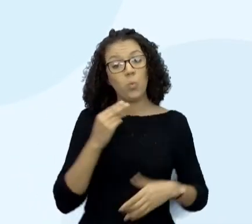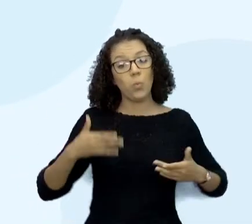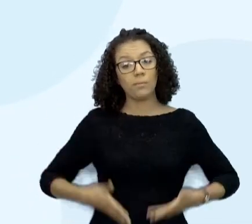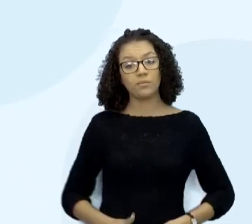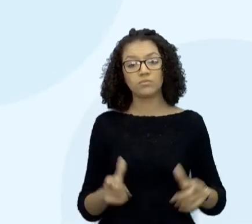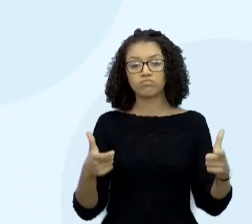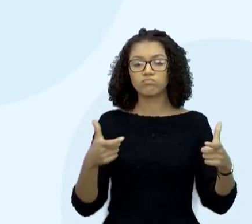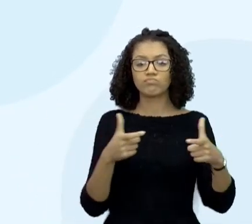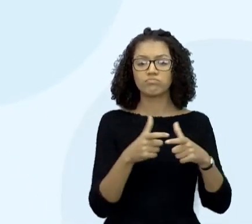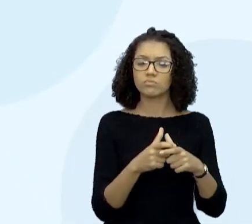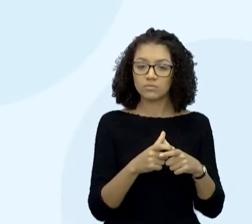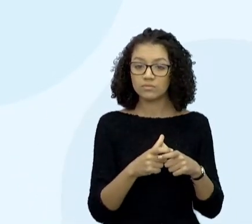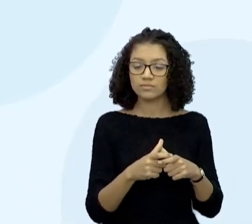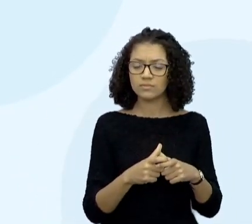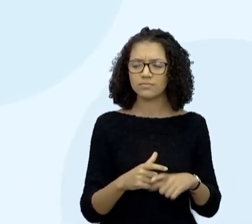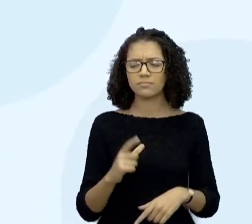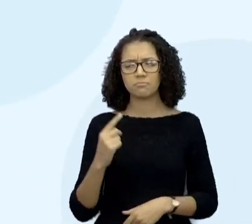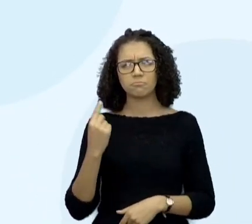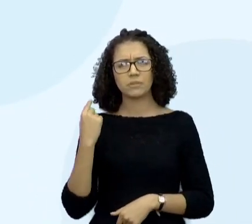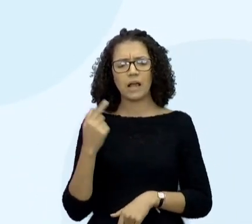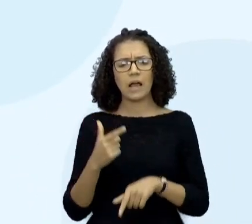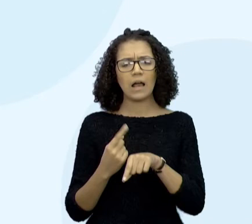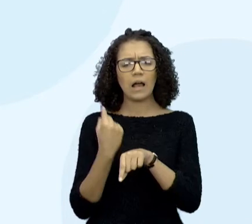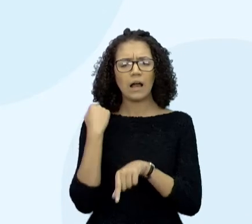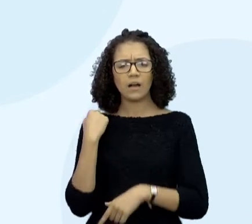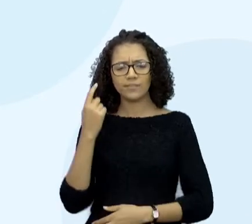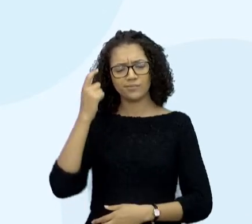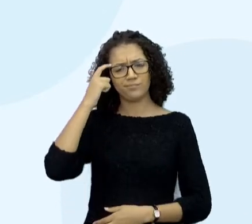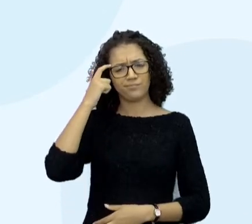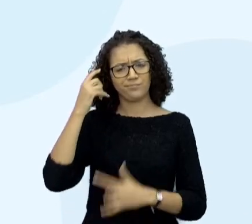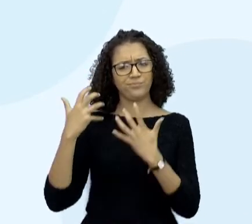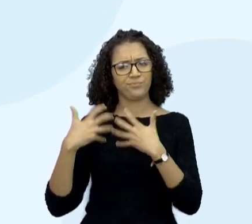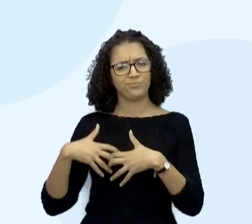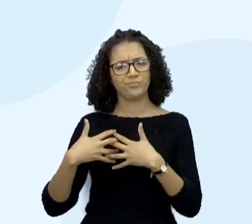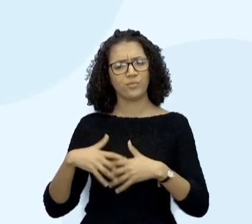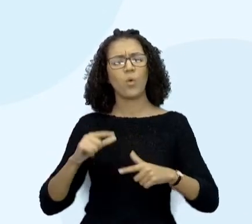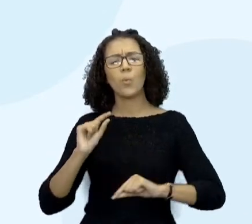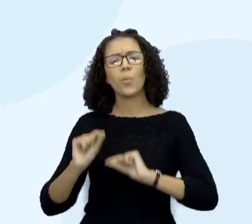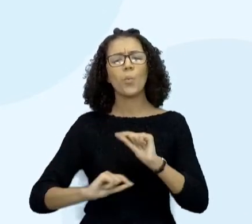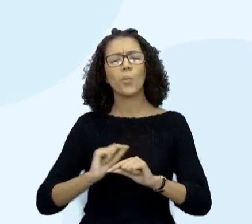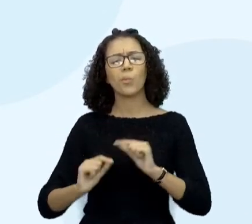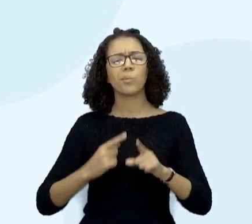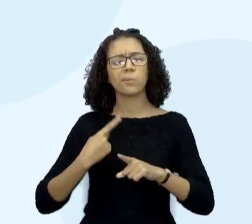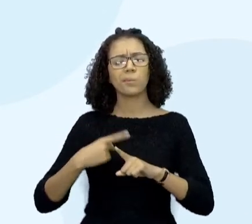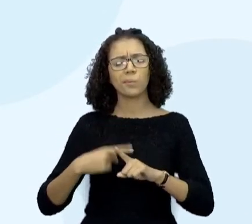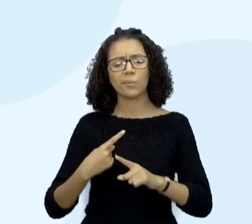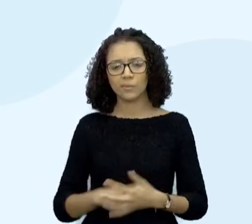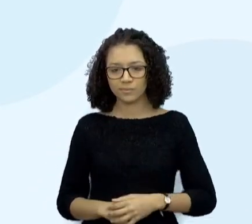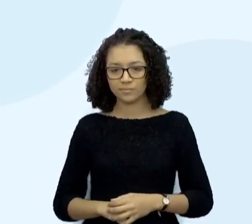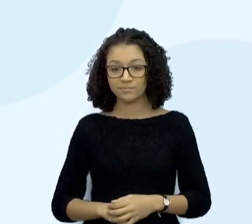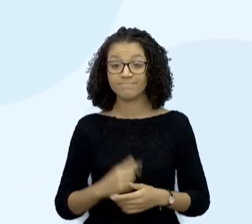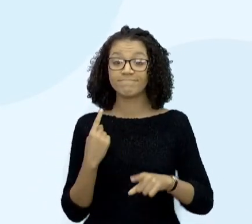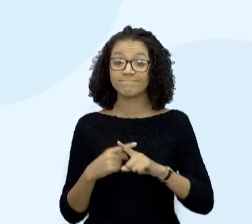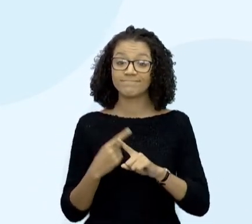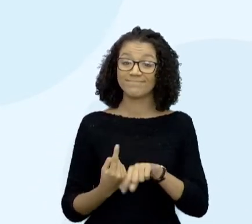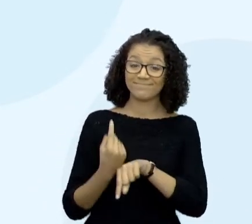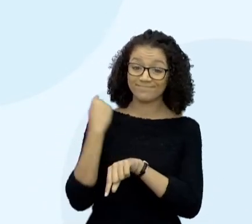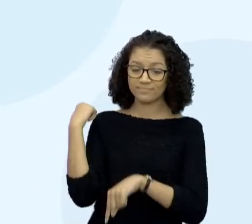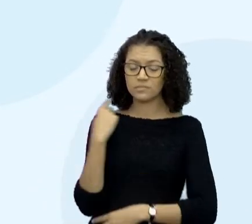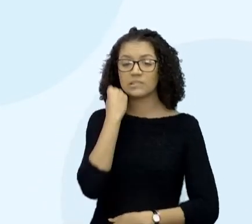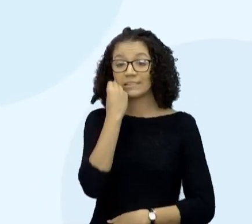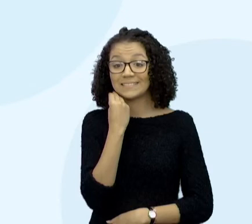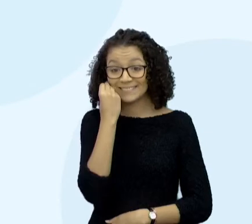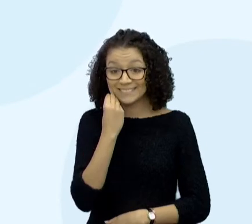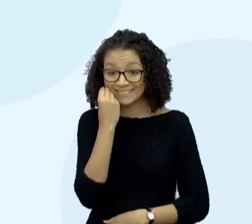foi questionada e rejeitada. Ao longo do século passado, as diferentes experiências de evolução da natalidade